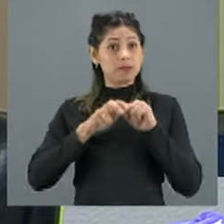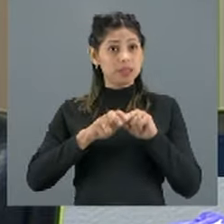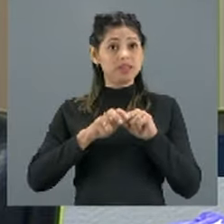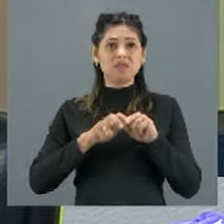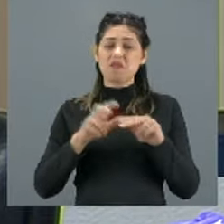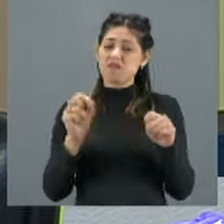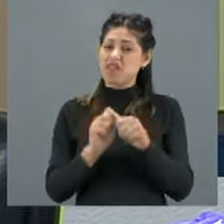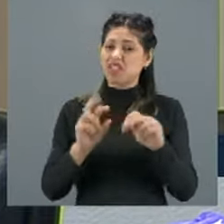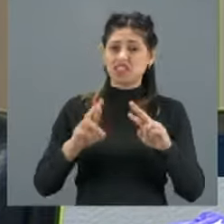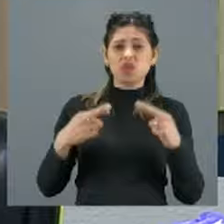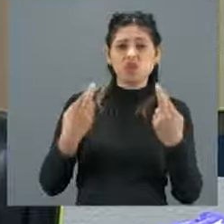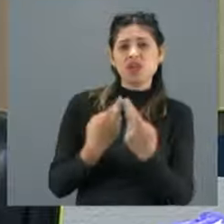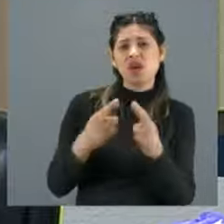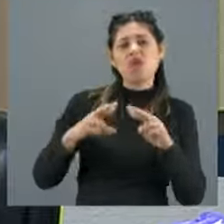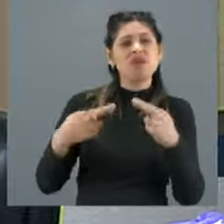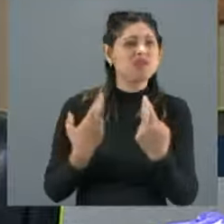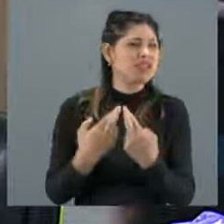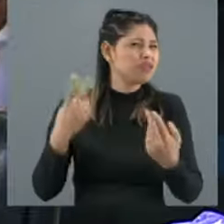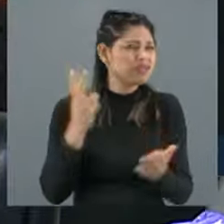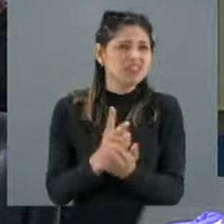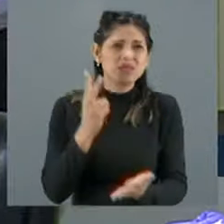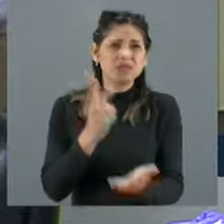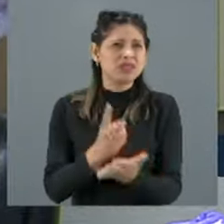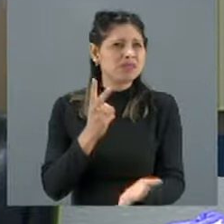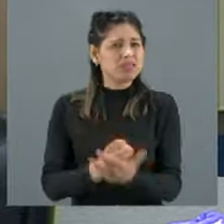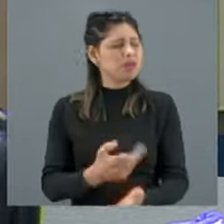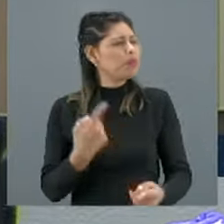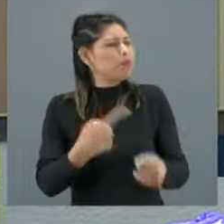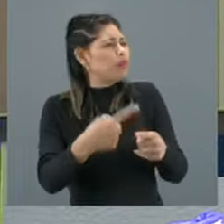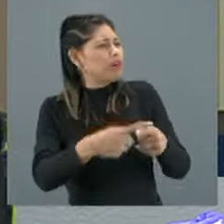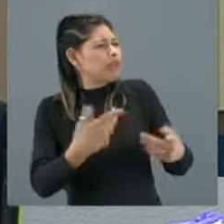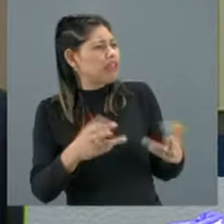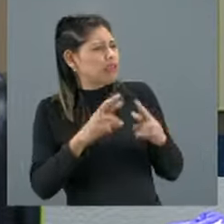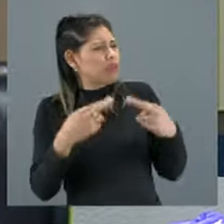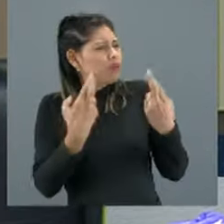reunião. Reunião, para que reunião? Só para